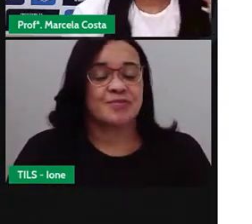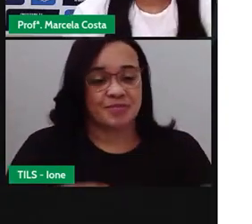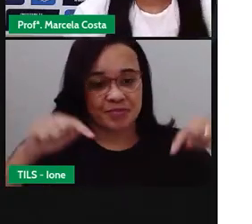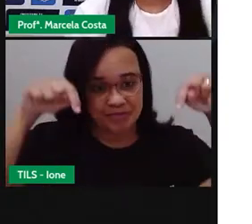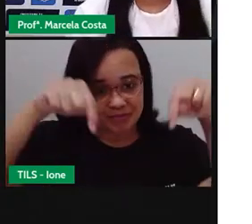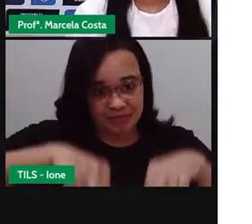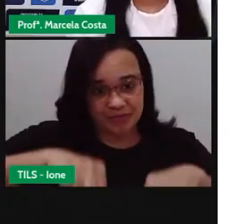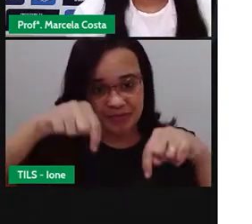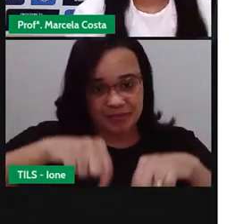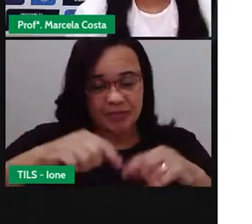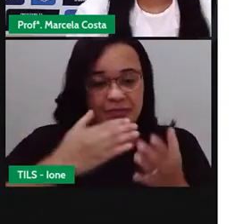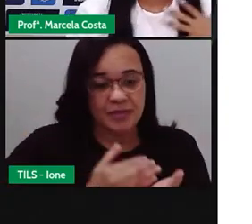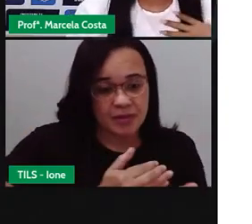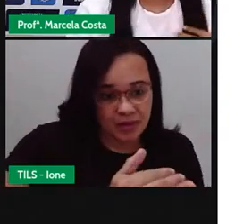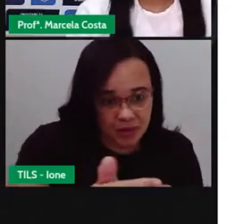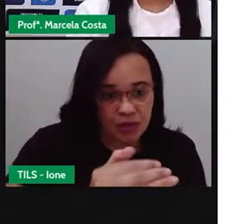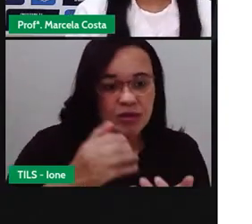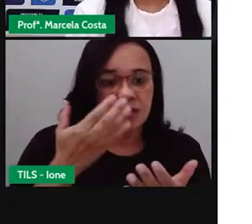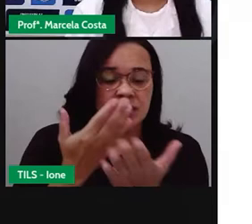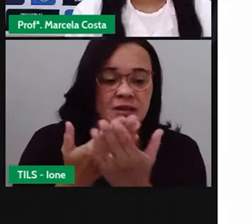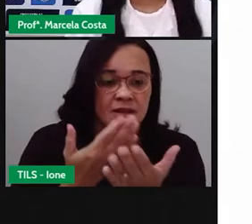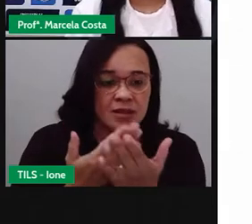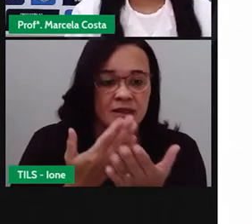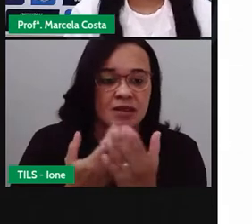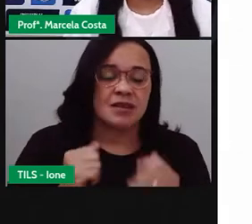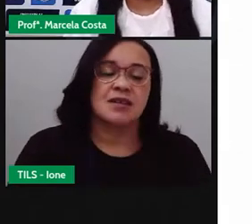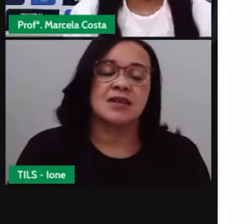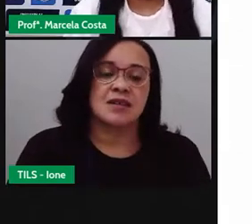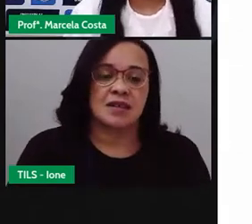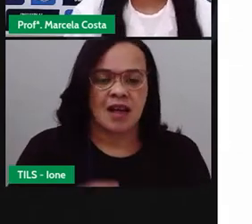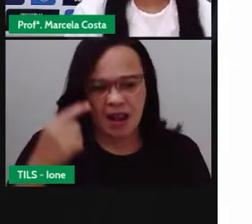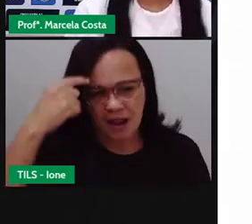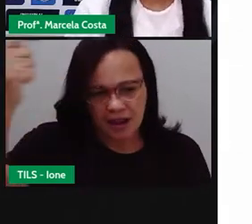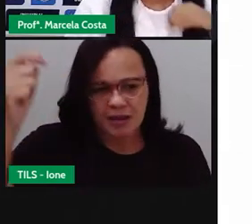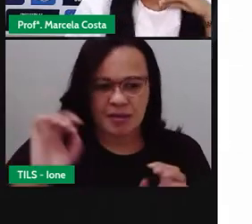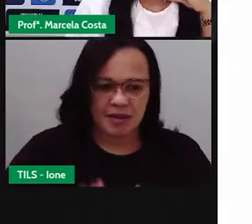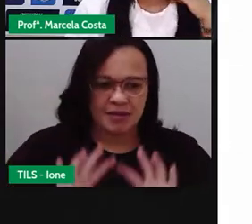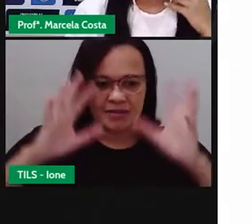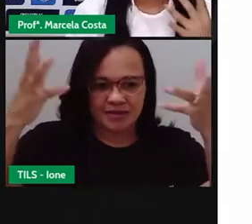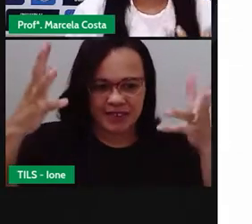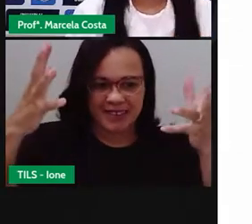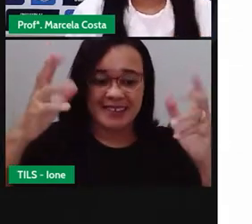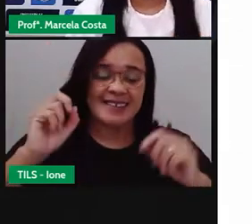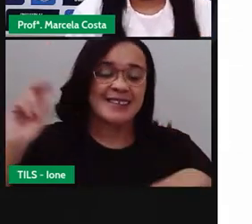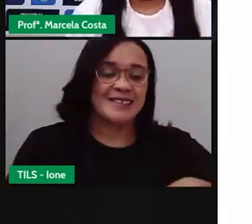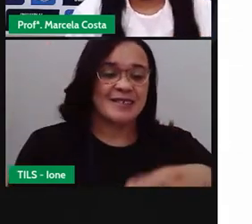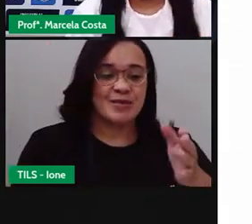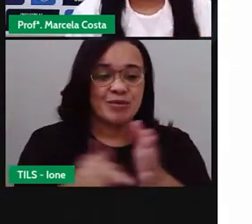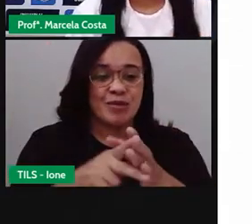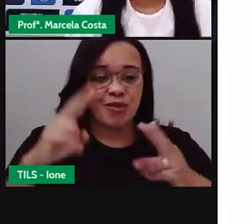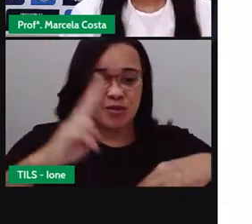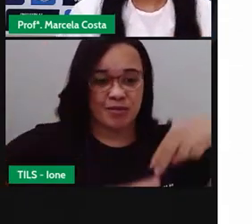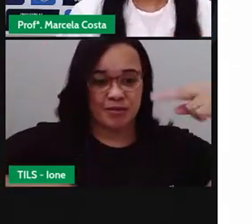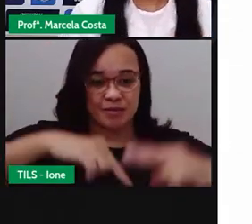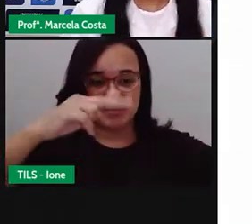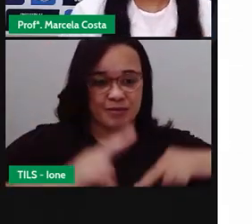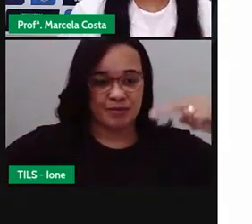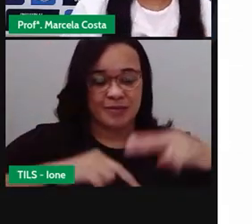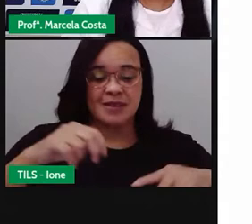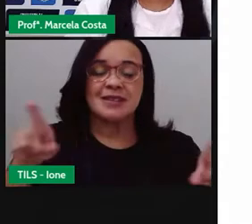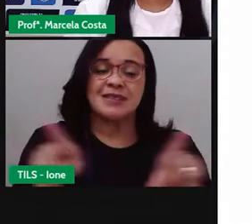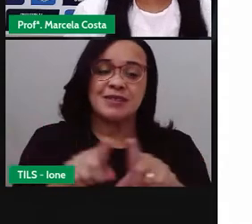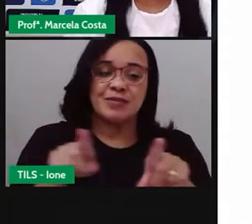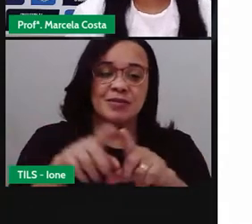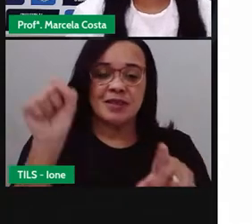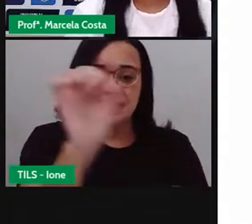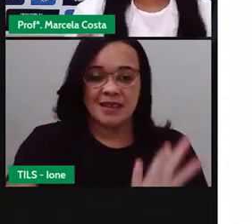nessa última sequência de aulas, nós vimos falando sobre festejos juninos, sobre região nordeste, e